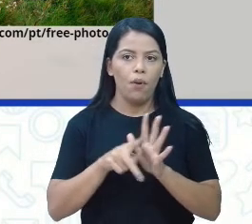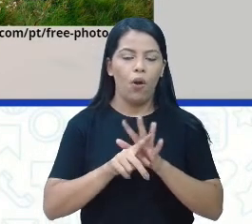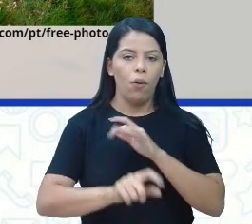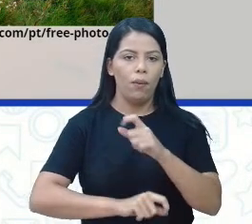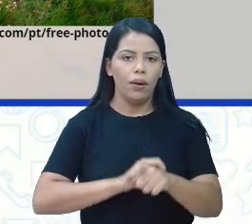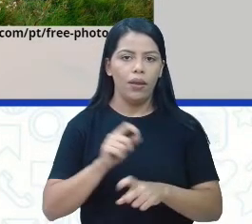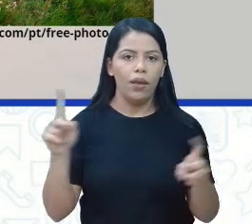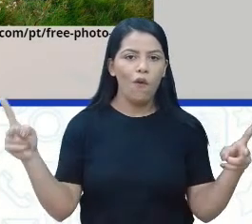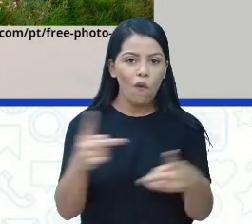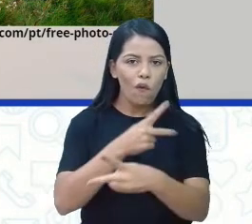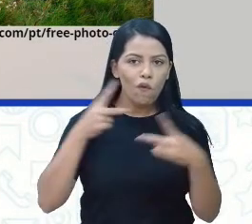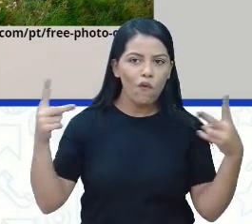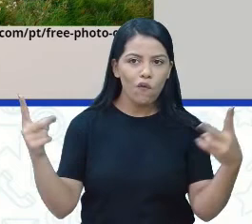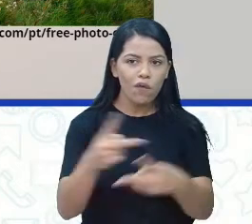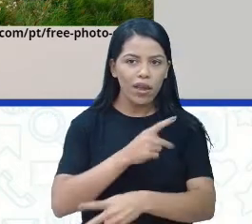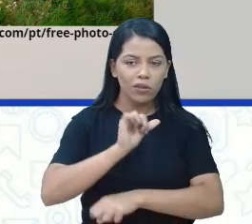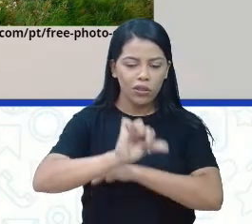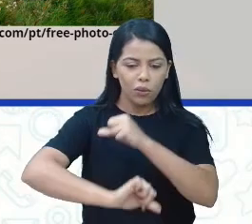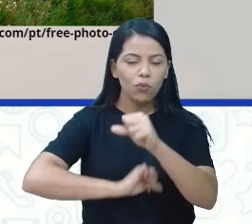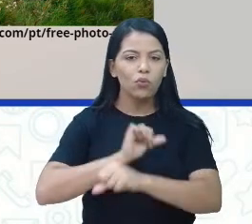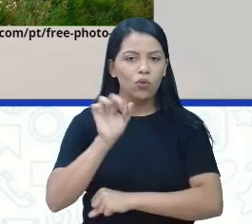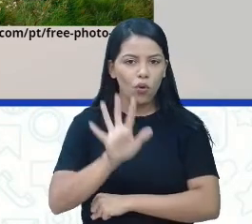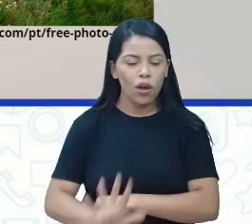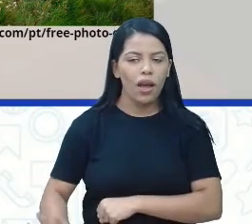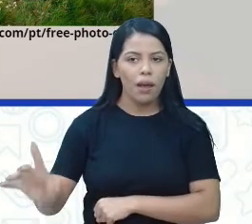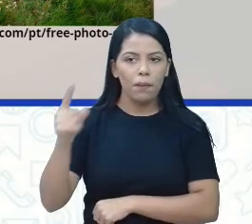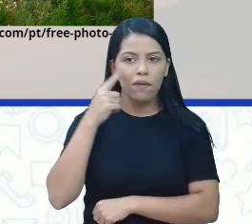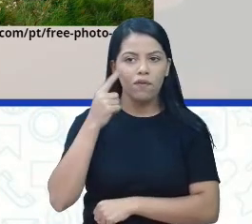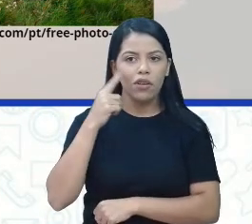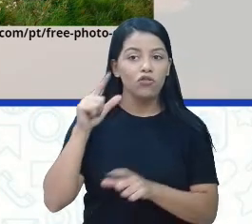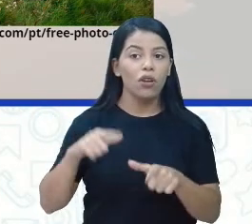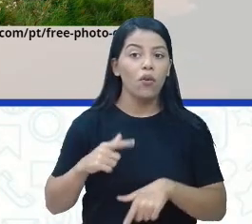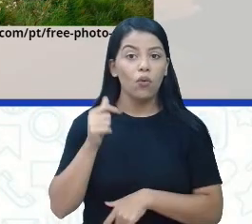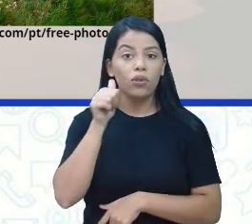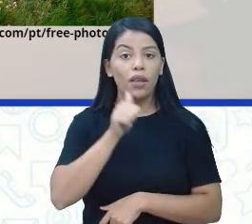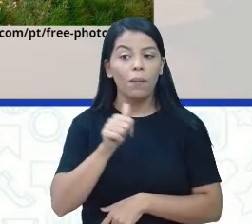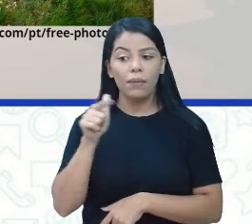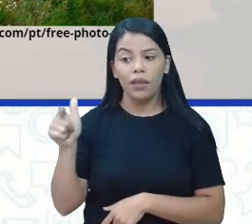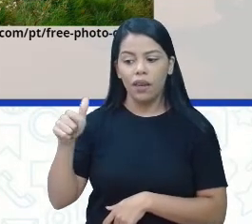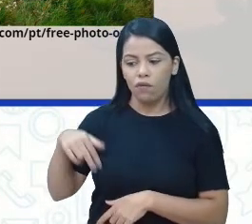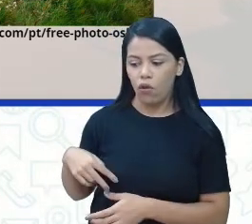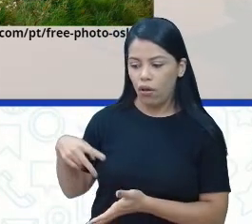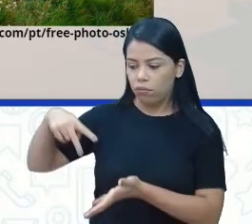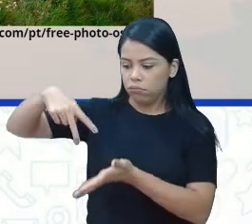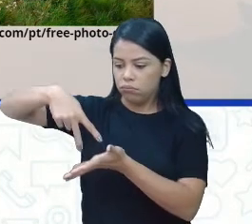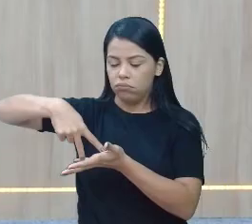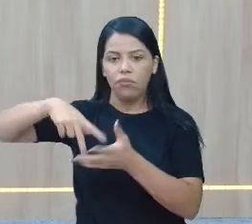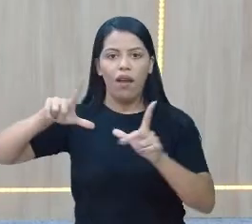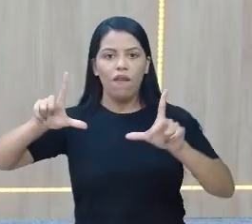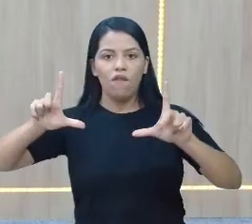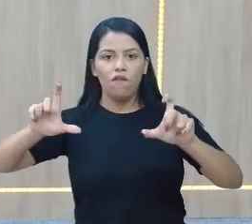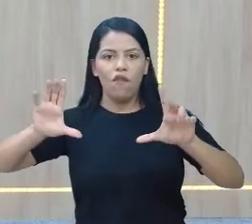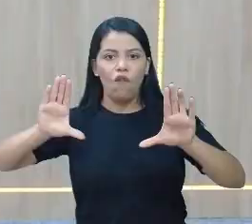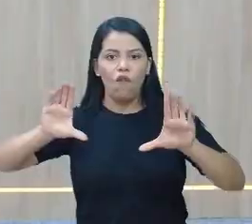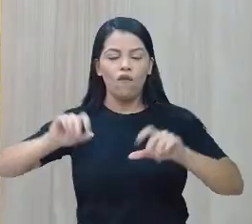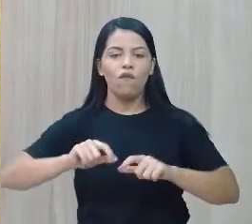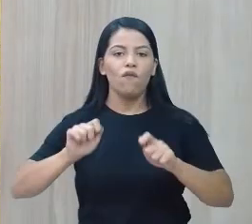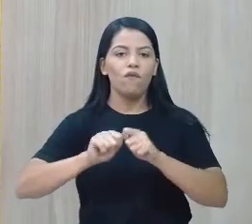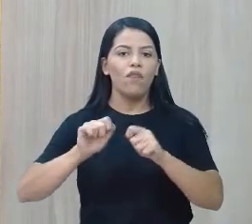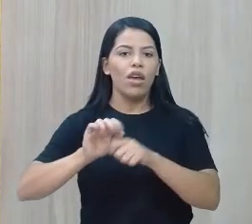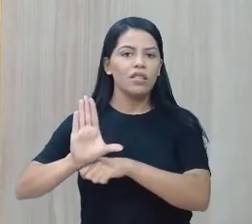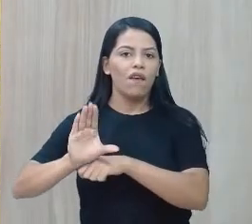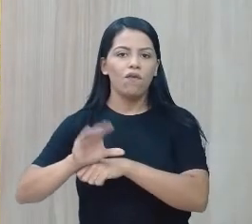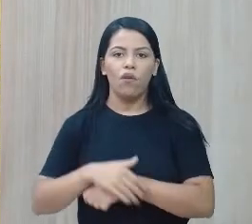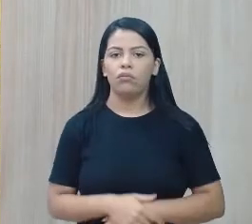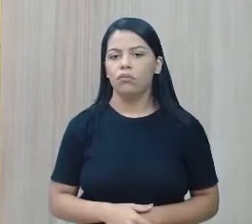vento, alterando a paisagem. Olha só onde a moça tirou a foto, professor. Você tinha coragem de ir ali, professor? Professor, tinha não, viu? Tinha